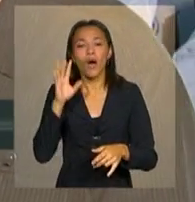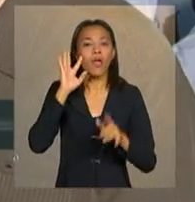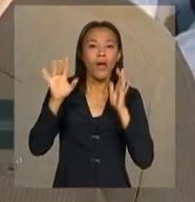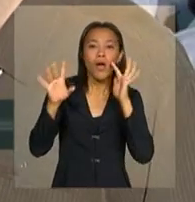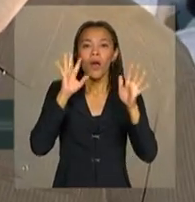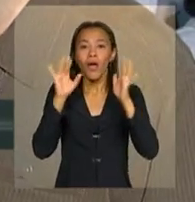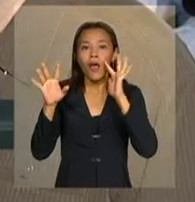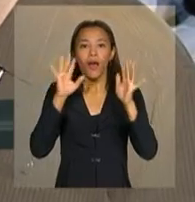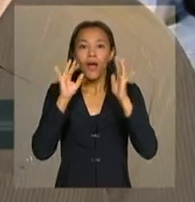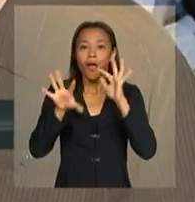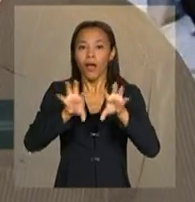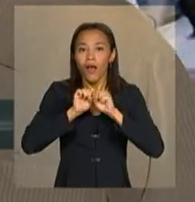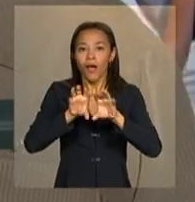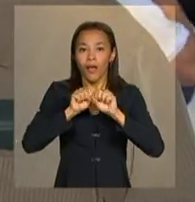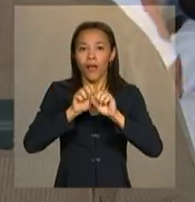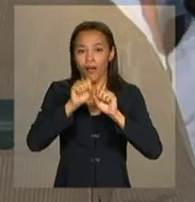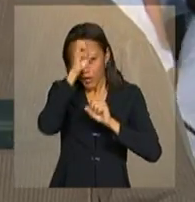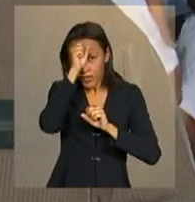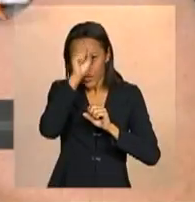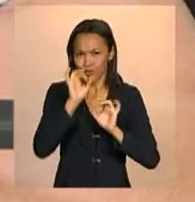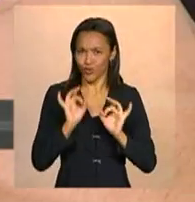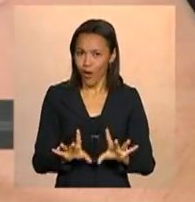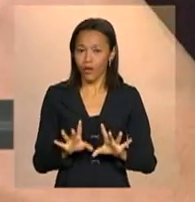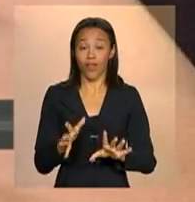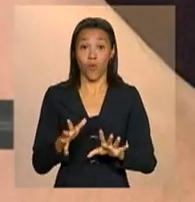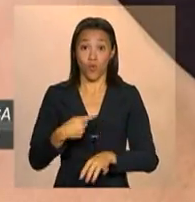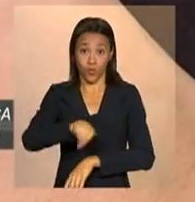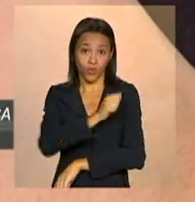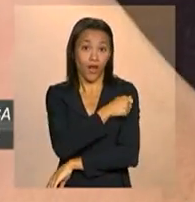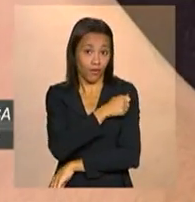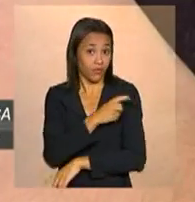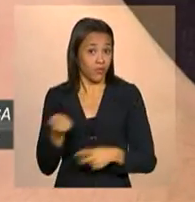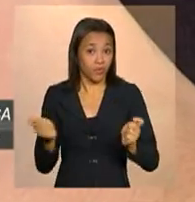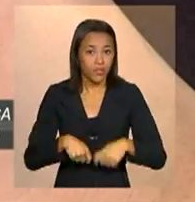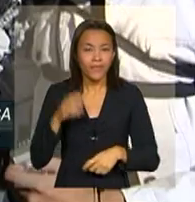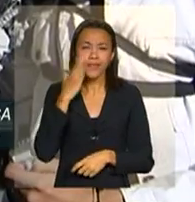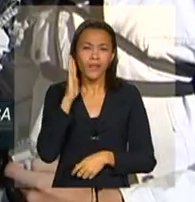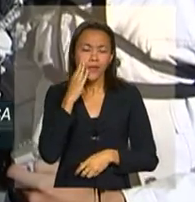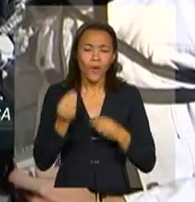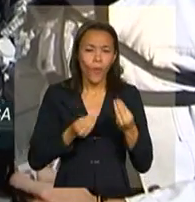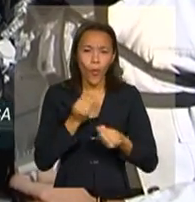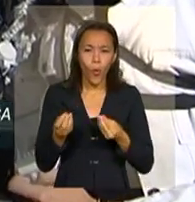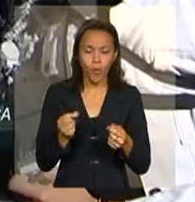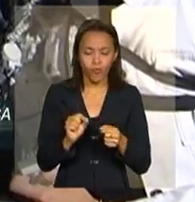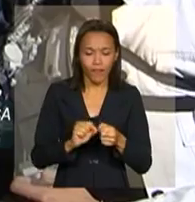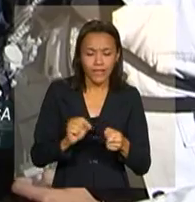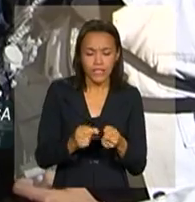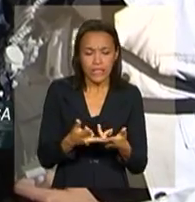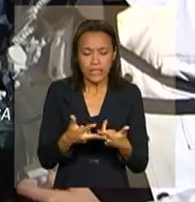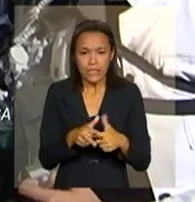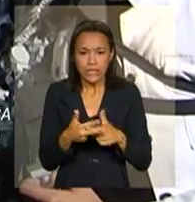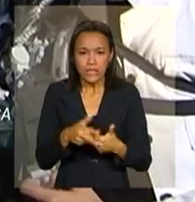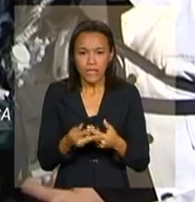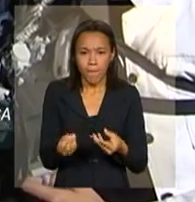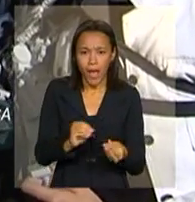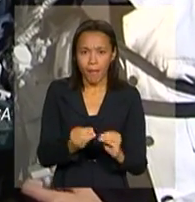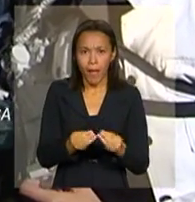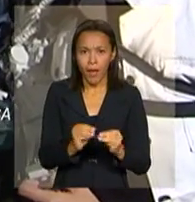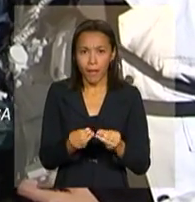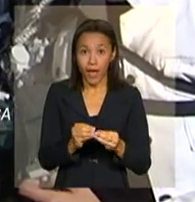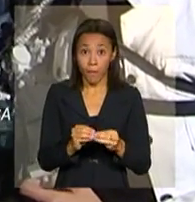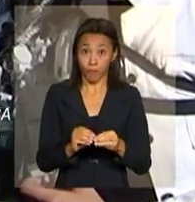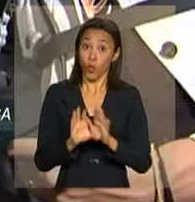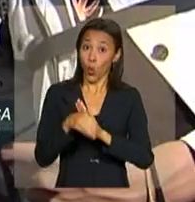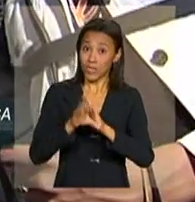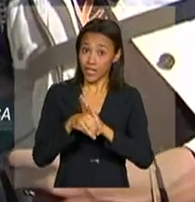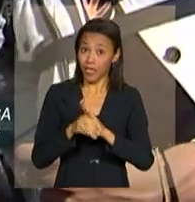na parte de abstração, na parte teórica. Então os alunos têm condição de entender como funciona o mecanismo, utilizando os conceitos da matemática